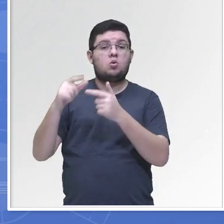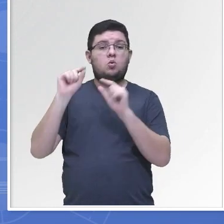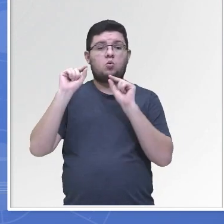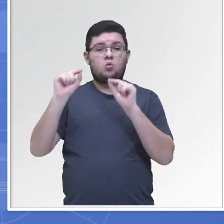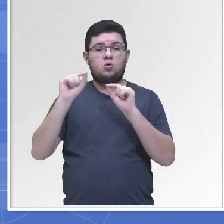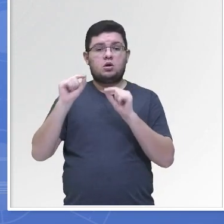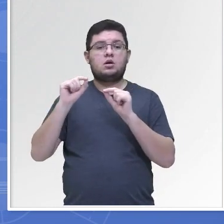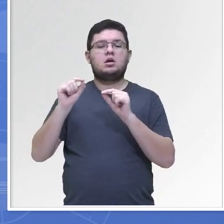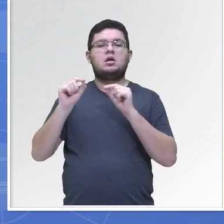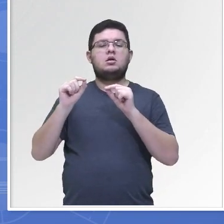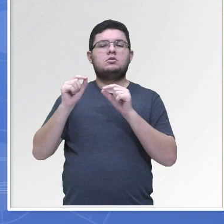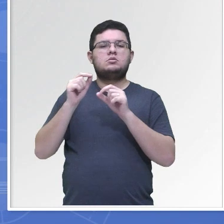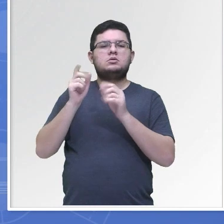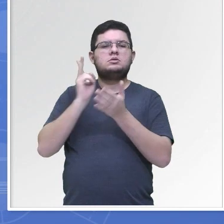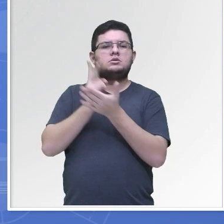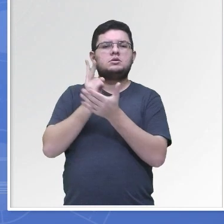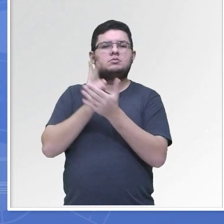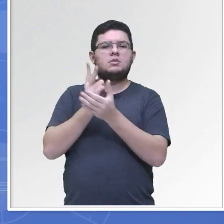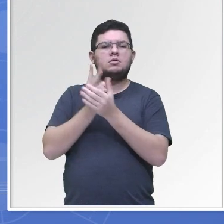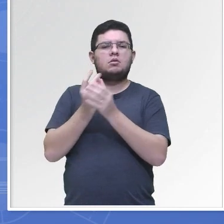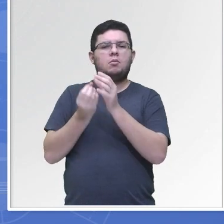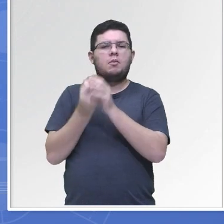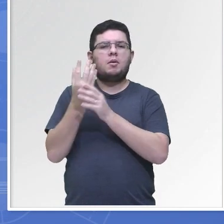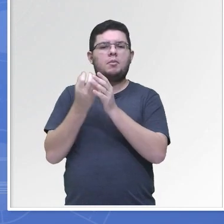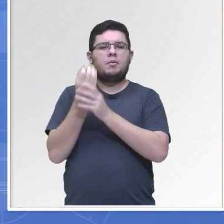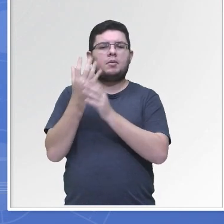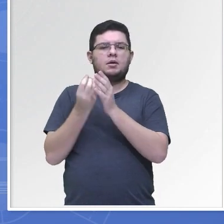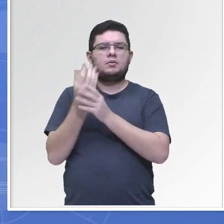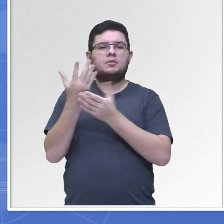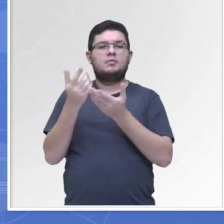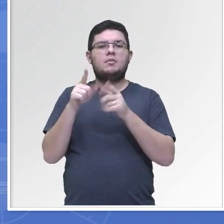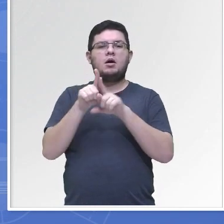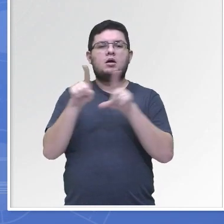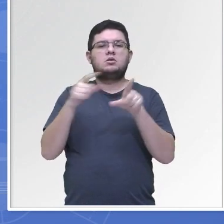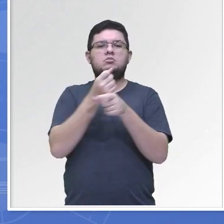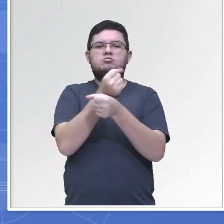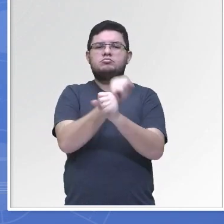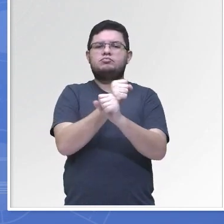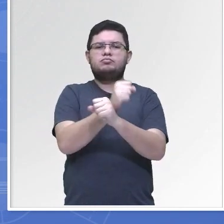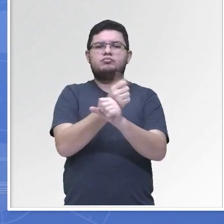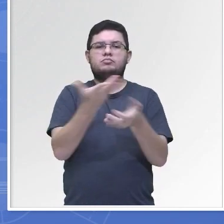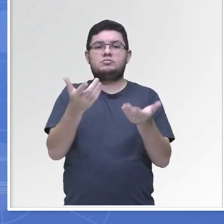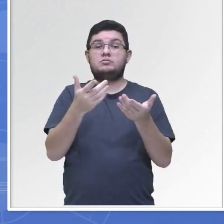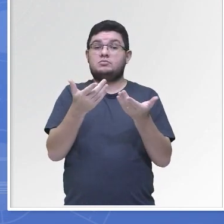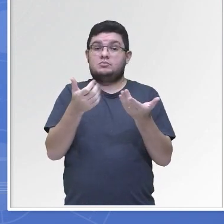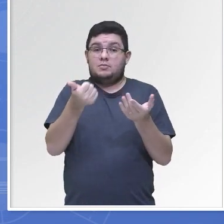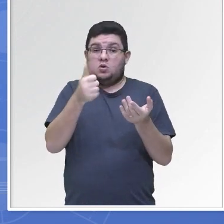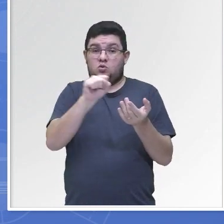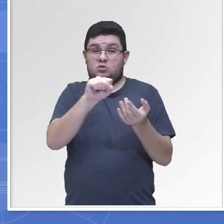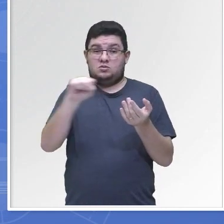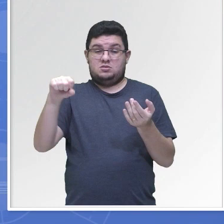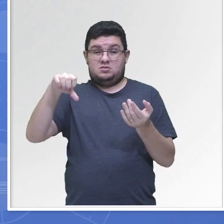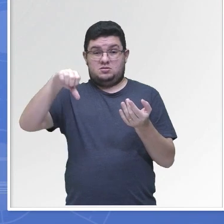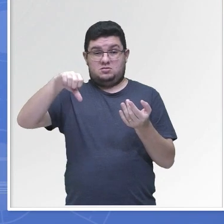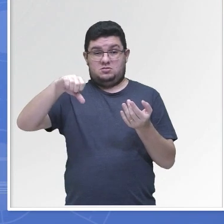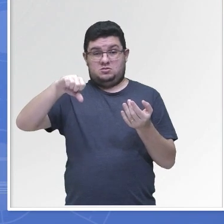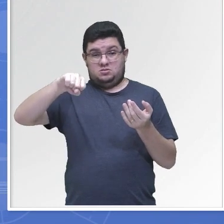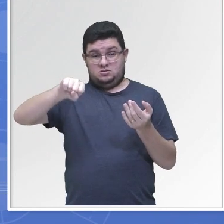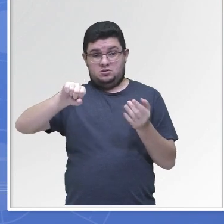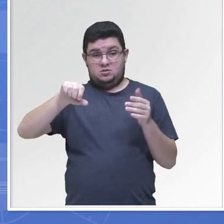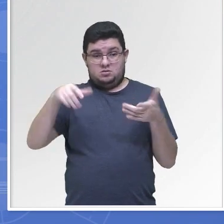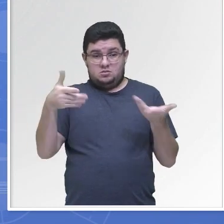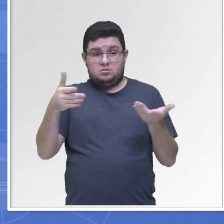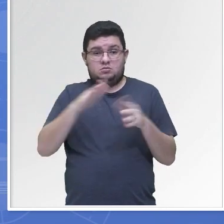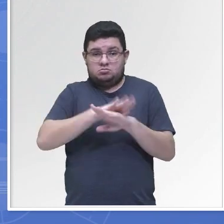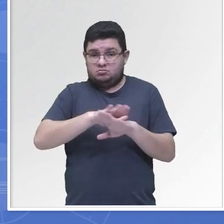típica. Vocês já sabem que a abolição foi assinada em 1888 e, olha um ponto importante aí para